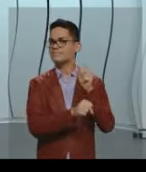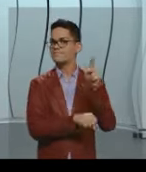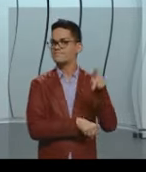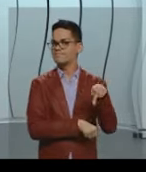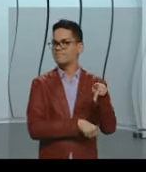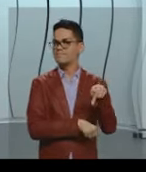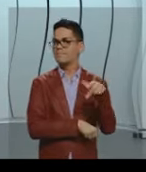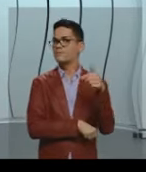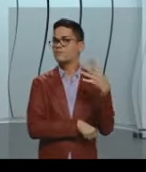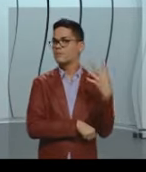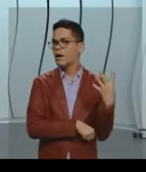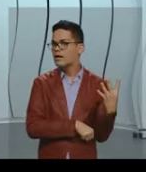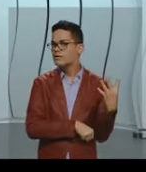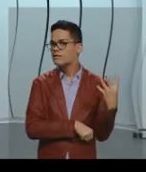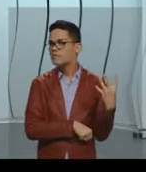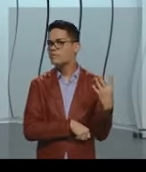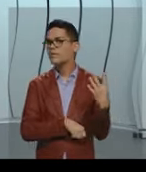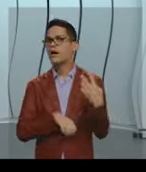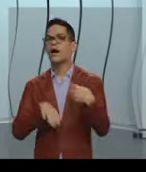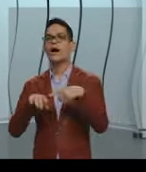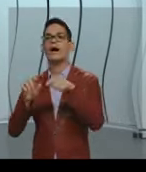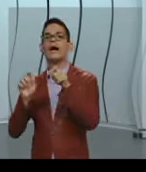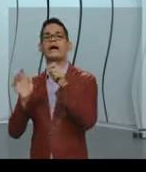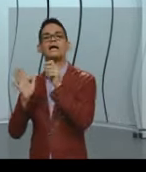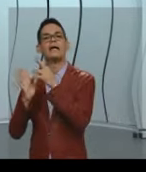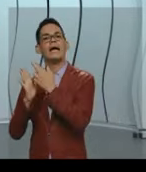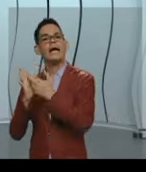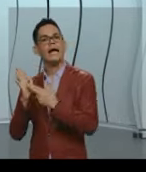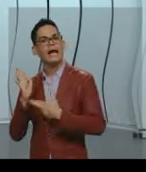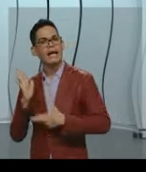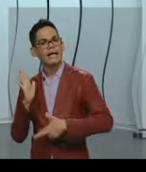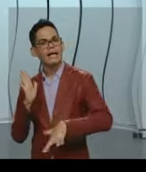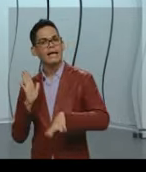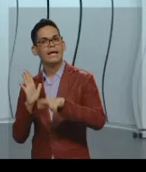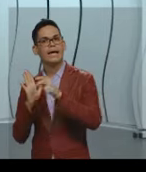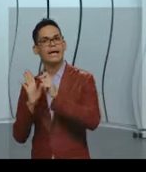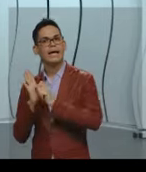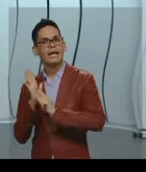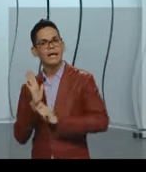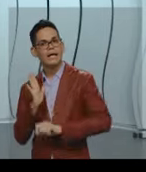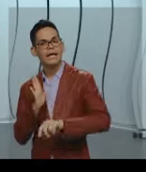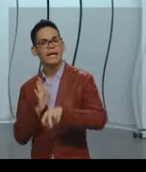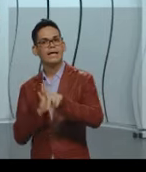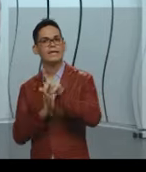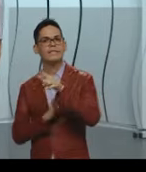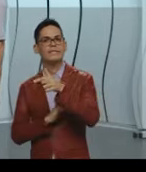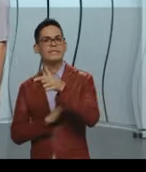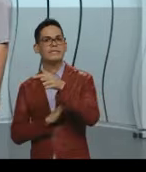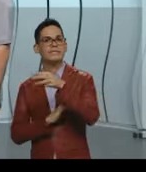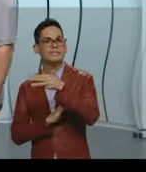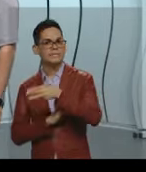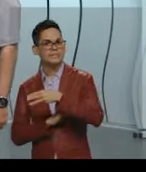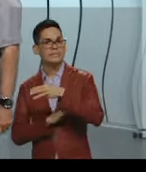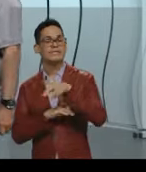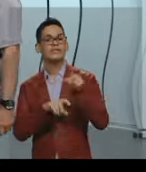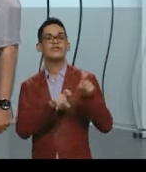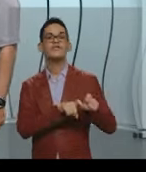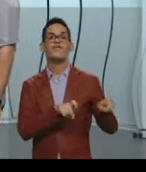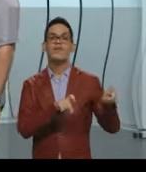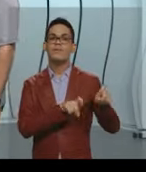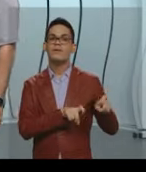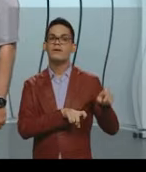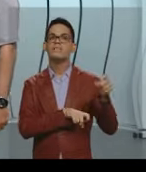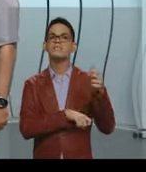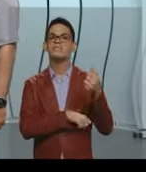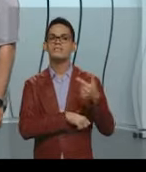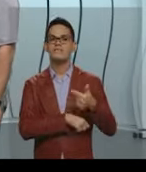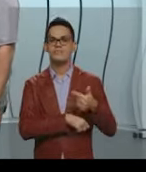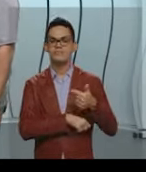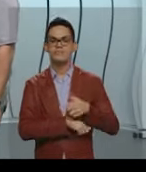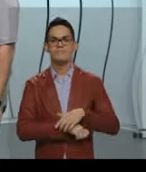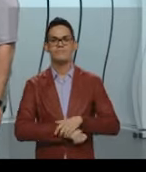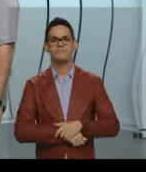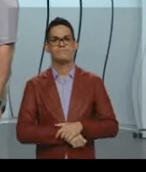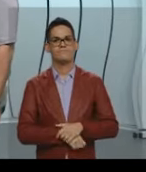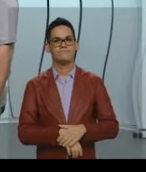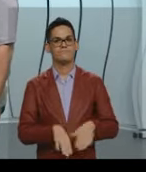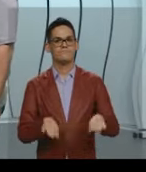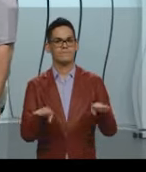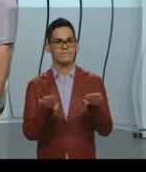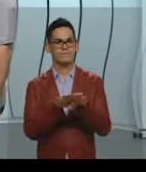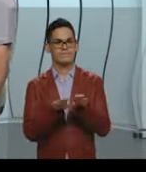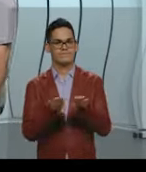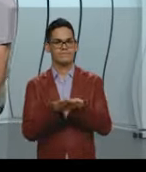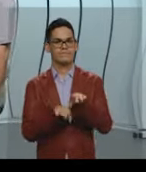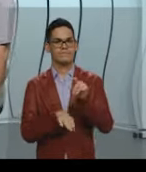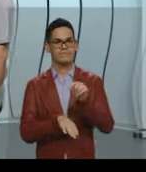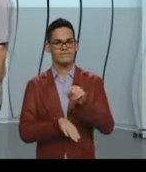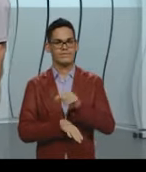Redação, o peso é 3. Informática, o peso é 2. Então, voltando para a nossa resolução. Vamos calcular, então, a média. Então, a